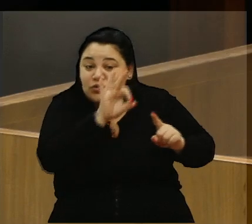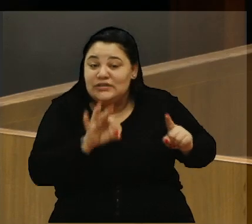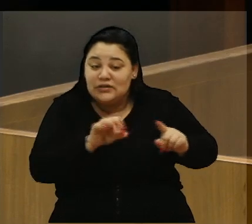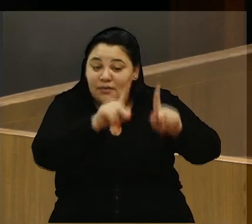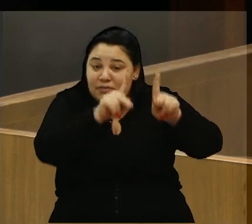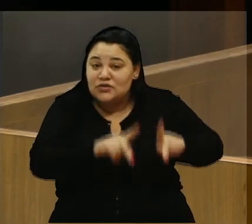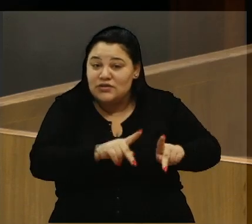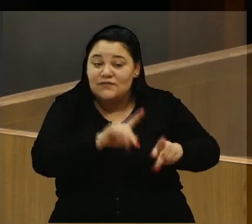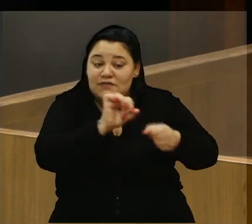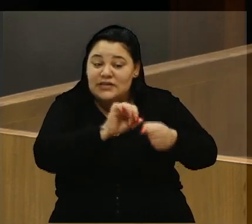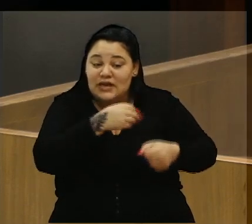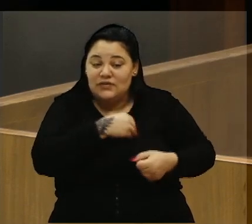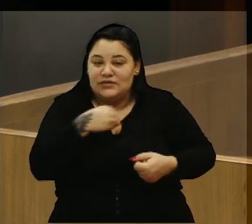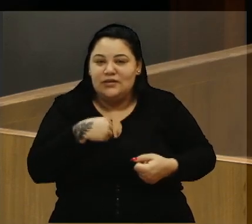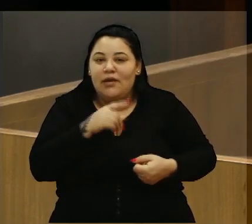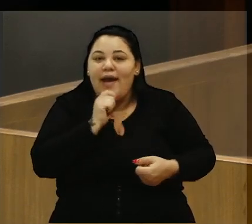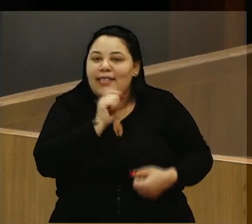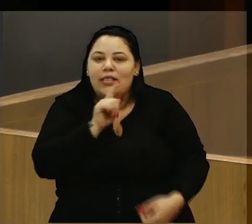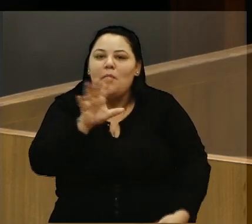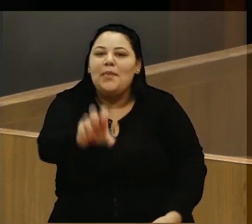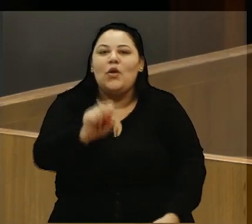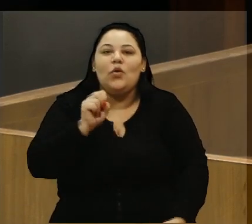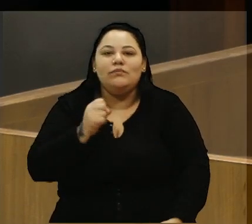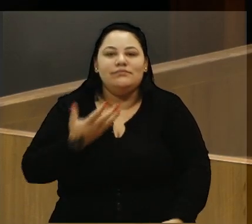exames e não foram retirar.